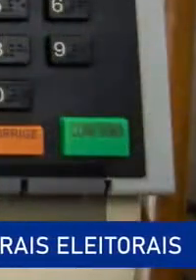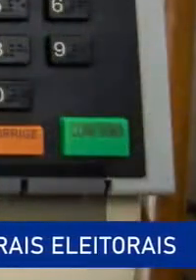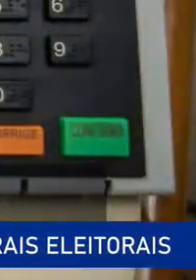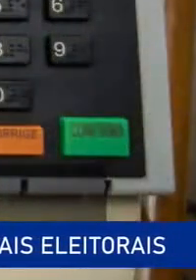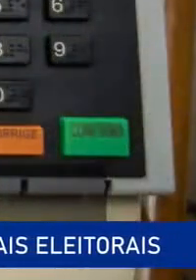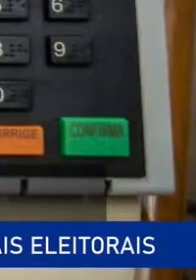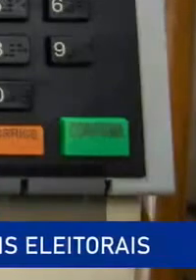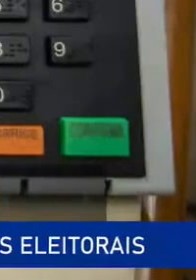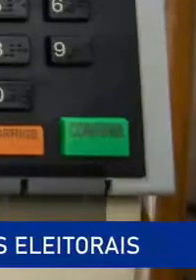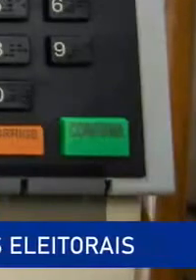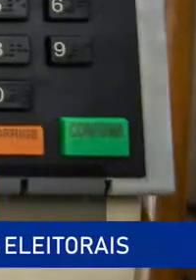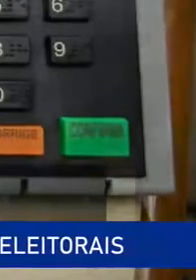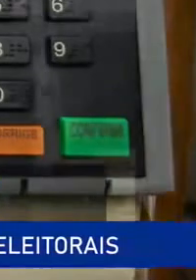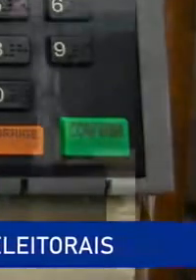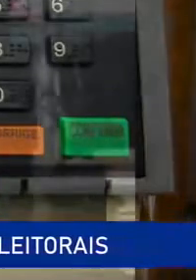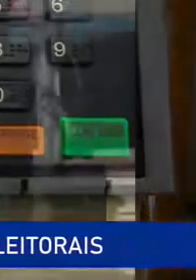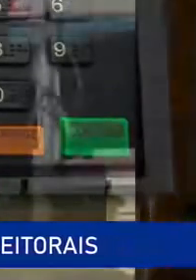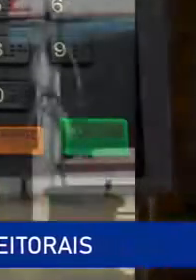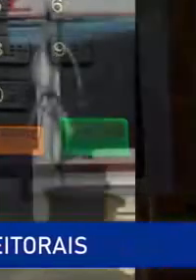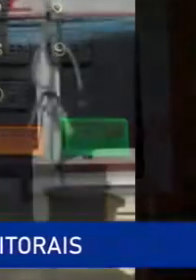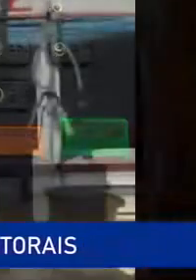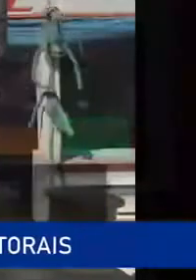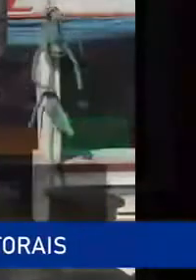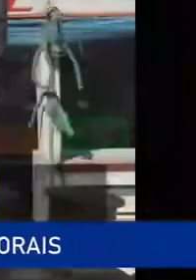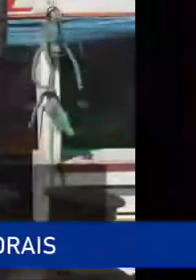Foto da urna eletrônica.